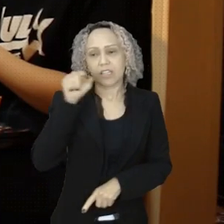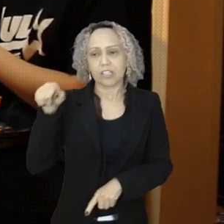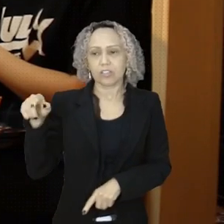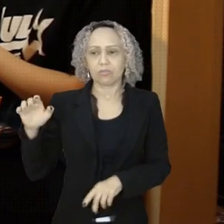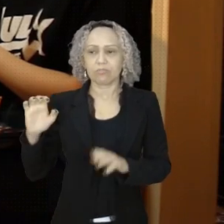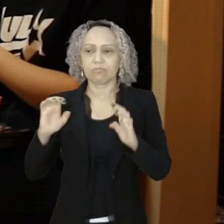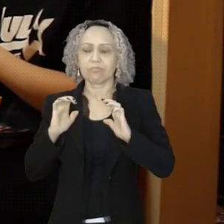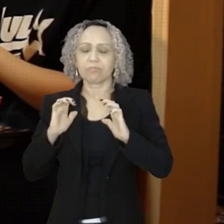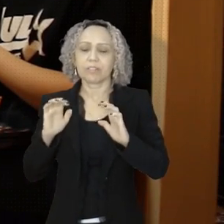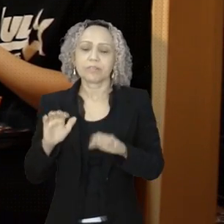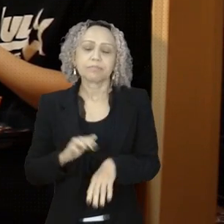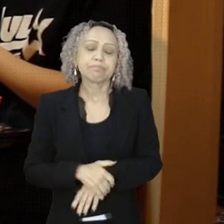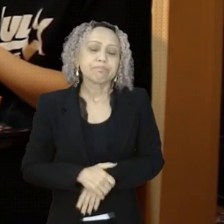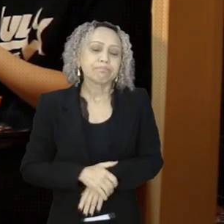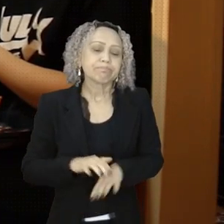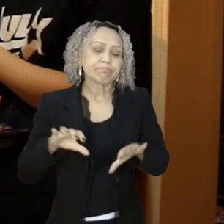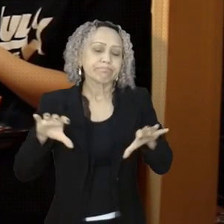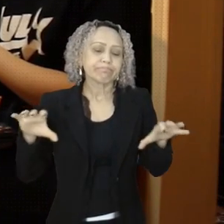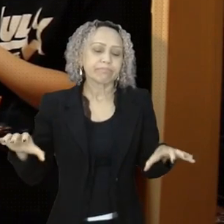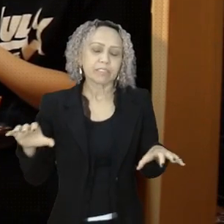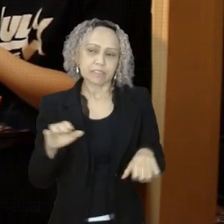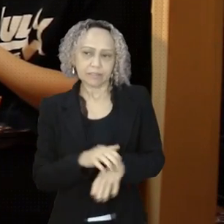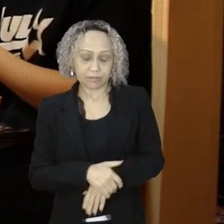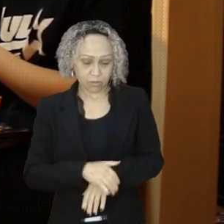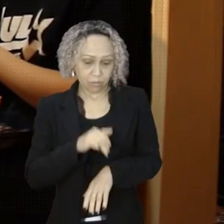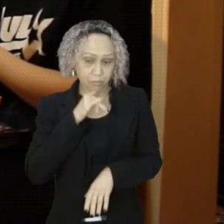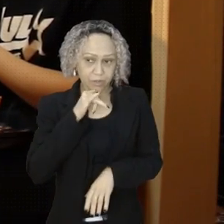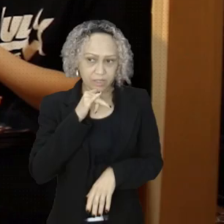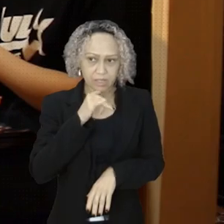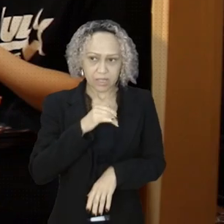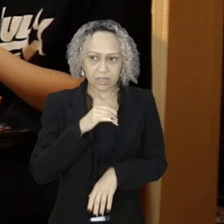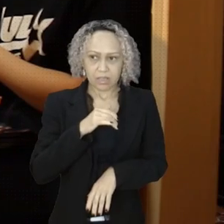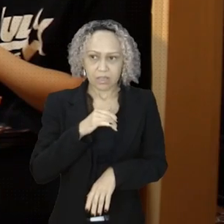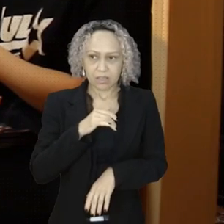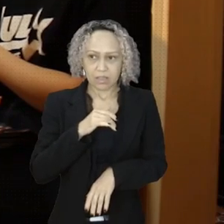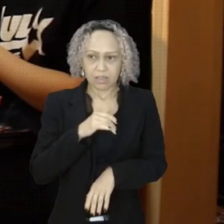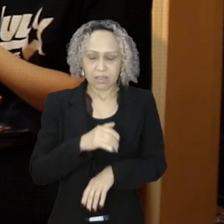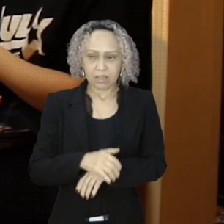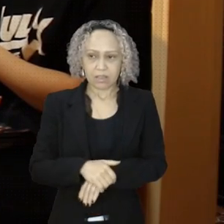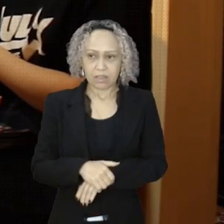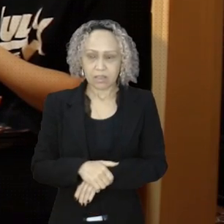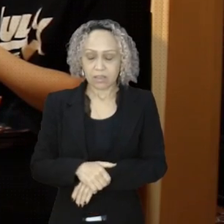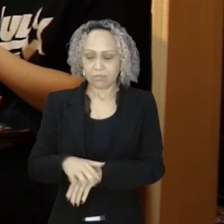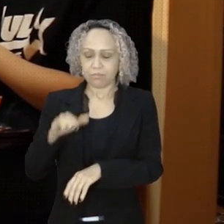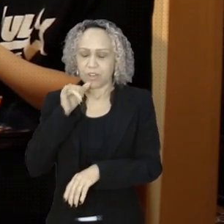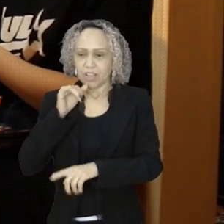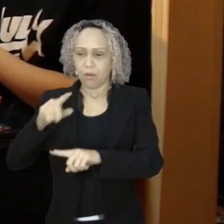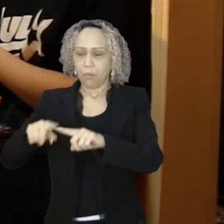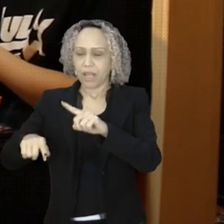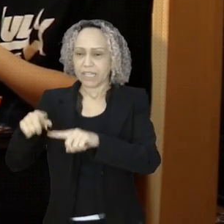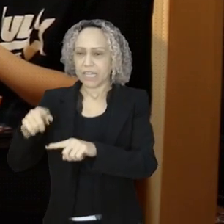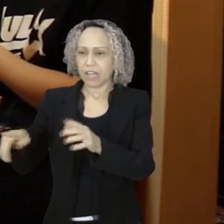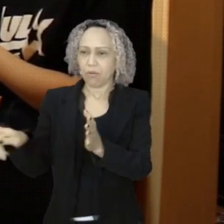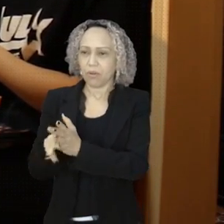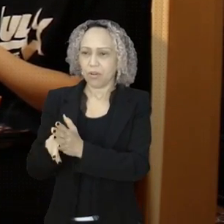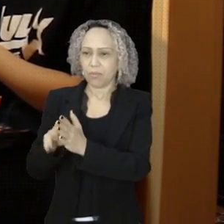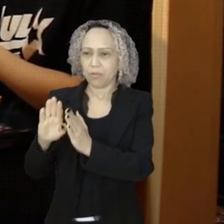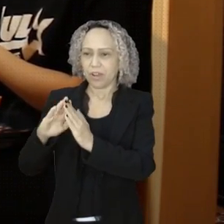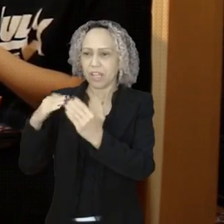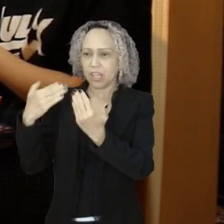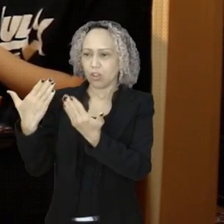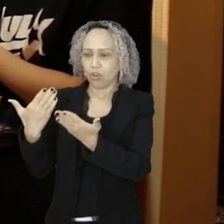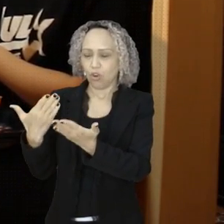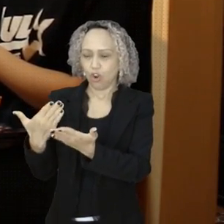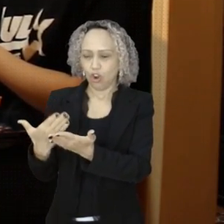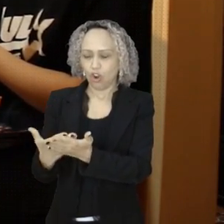O material escolar dessas crianças eram bem melhores do que os nossos. Nossos, às vezes, não tínhamos